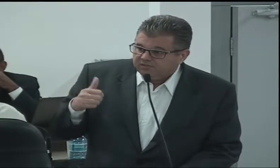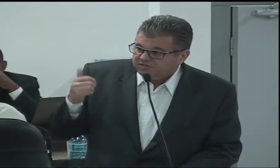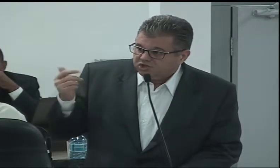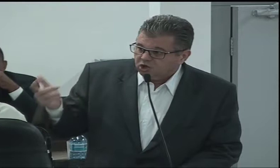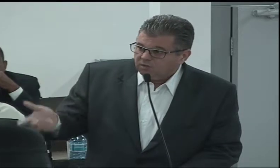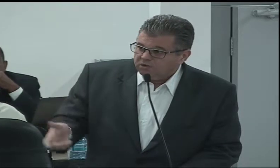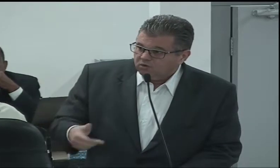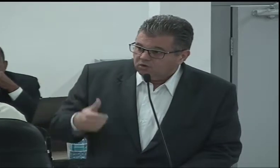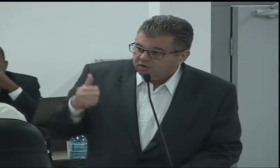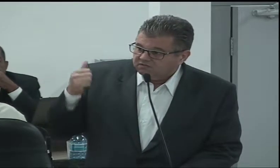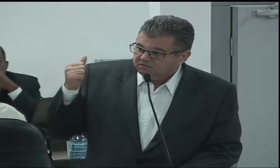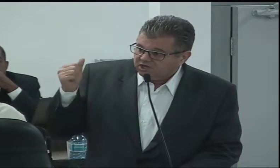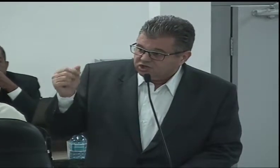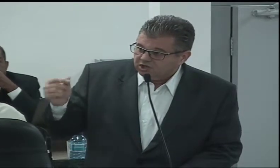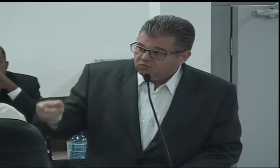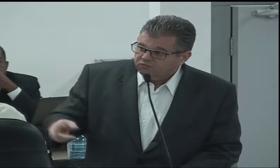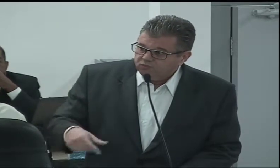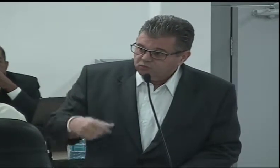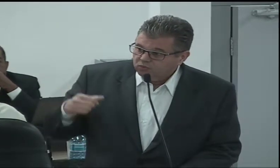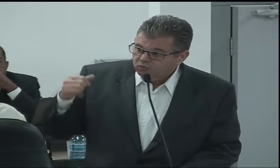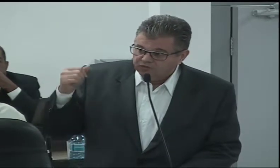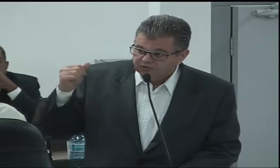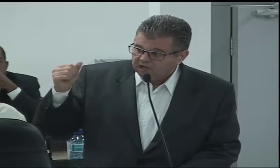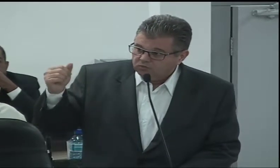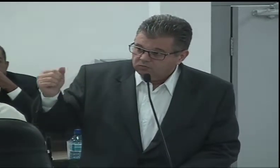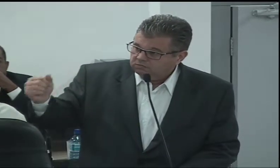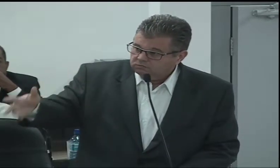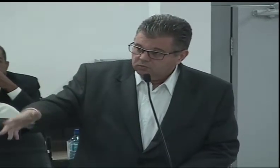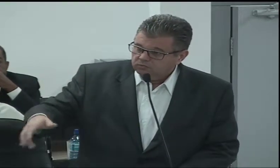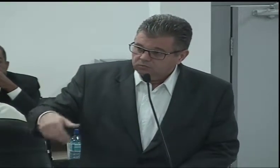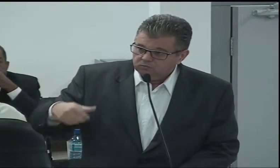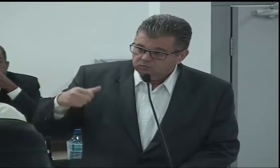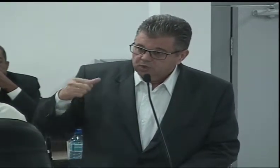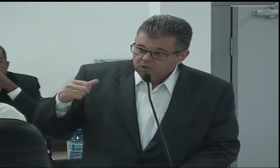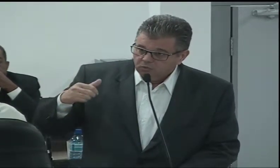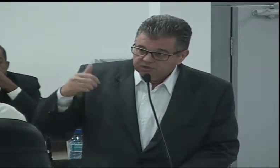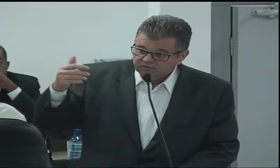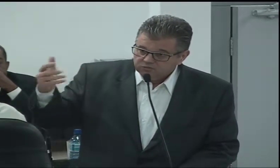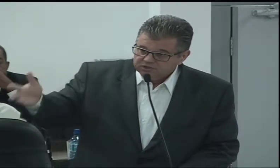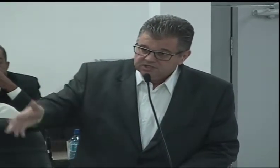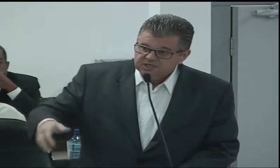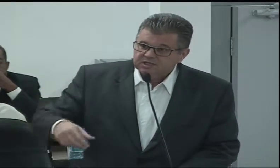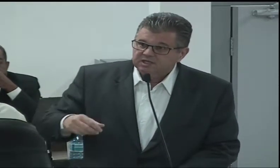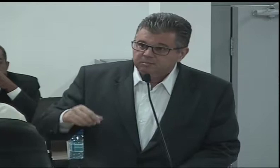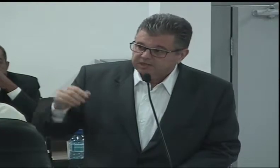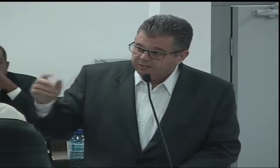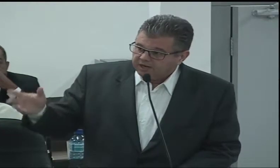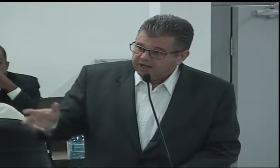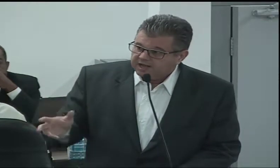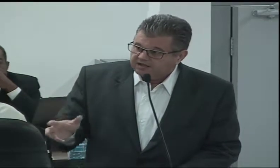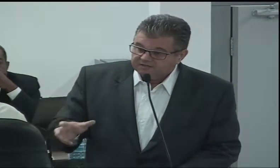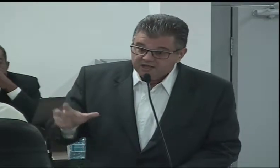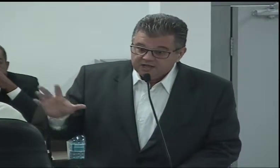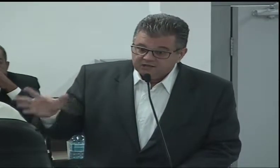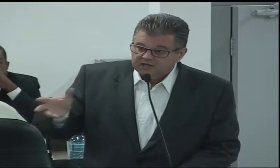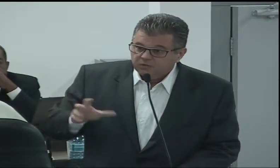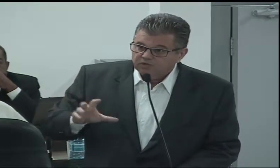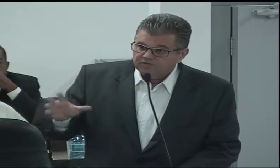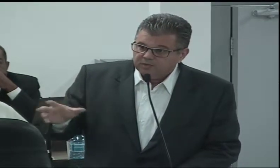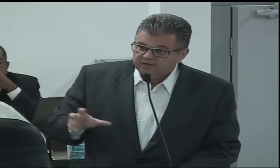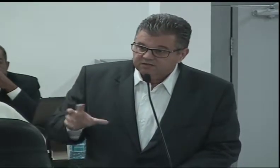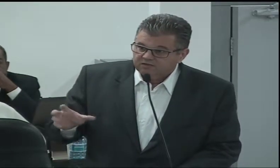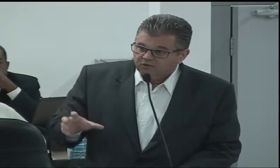de repente você acha que é uma micose, você acha que é um fungo, você dá um antifungicida, manda para casa,